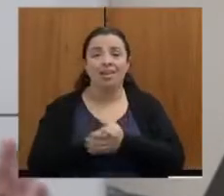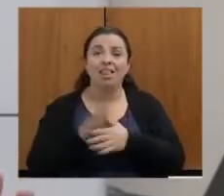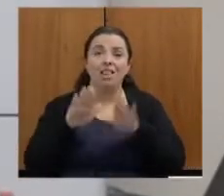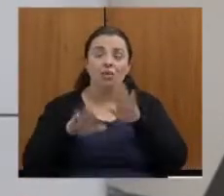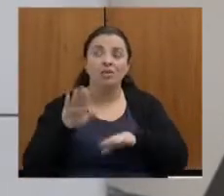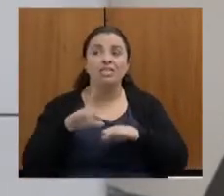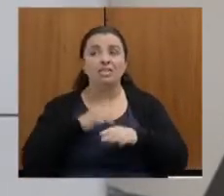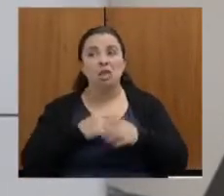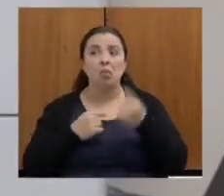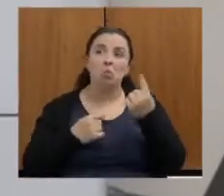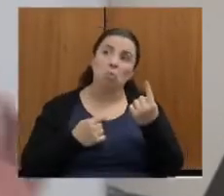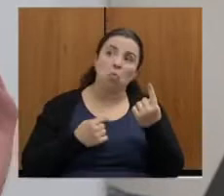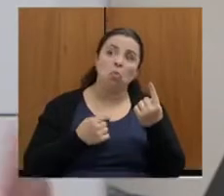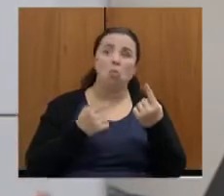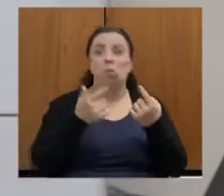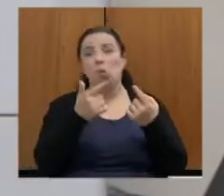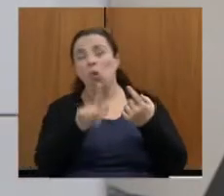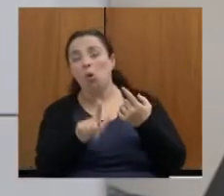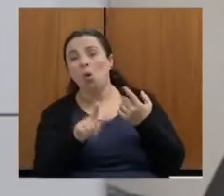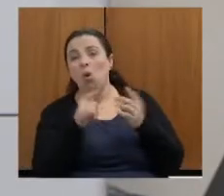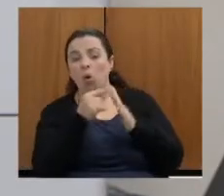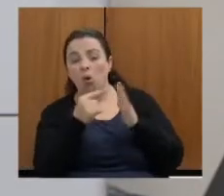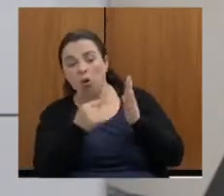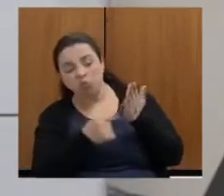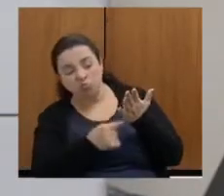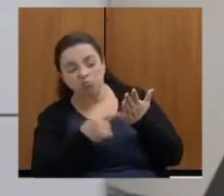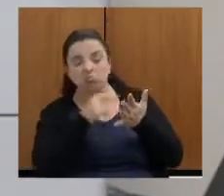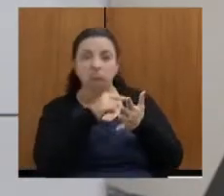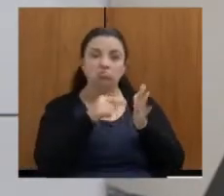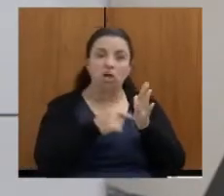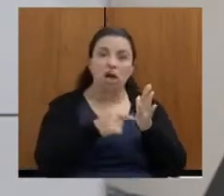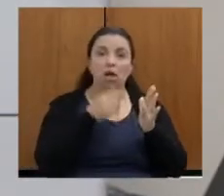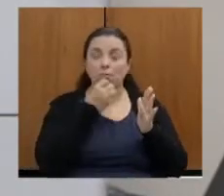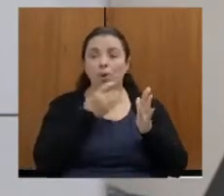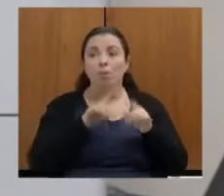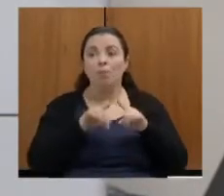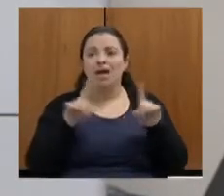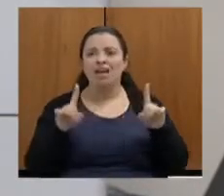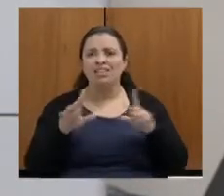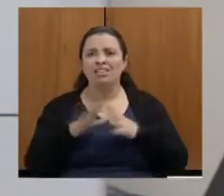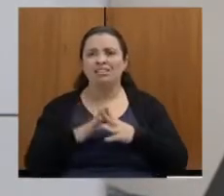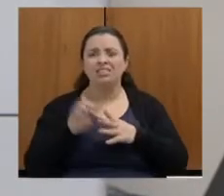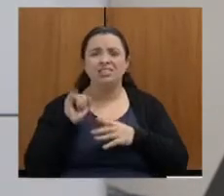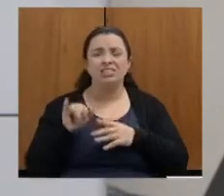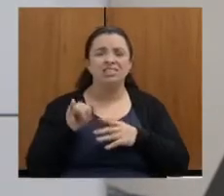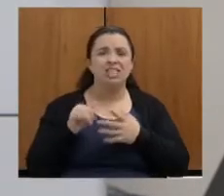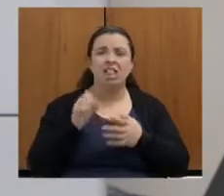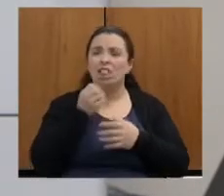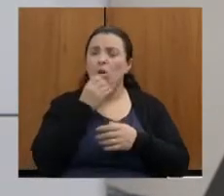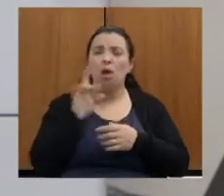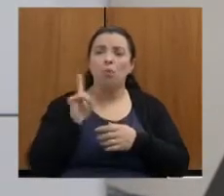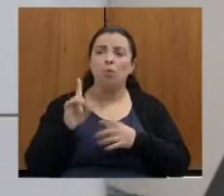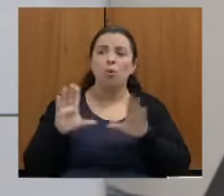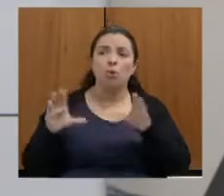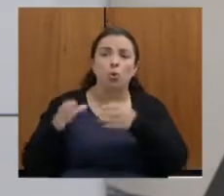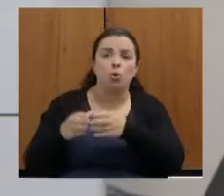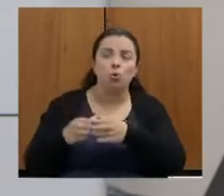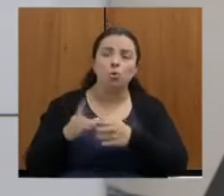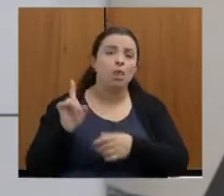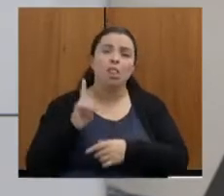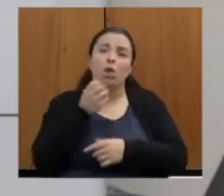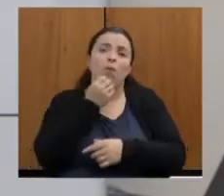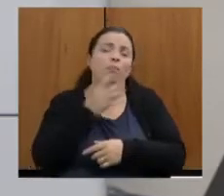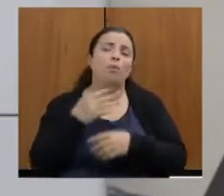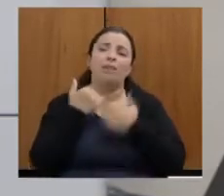do que uma decisão judicial mas se não é bom para bacia não é bom para ninguém né e finalmente a gente que eu gostaria muito né apesar